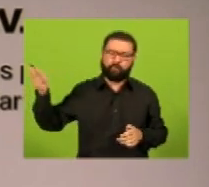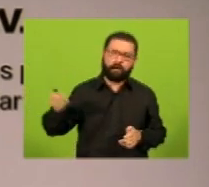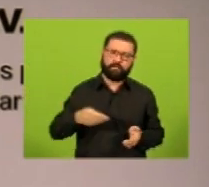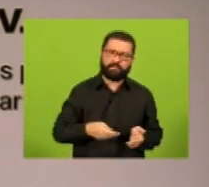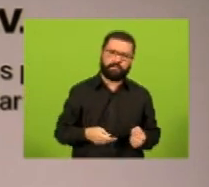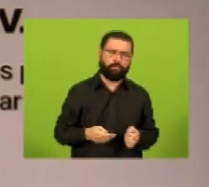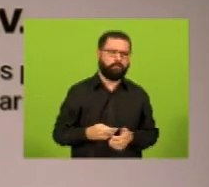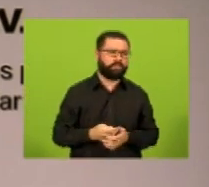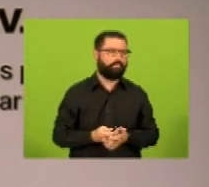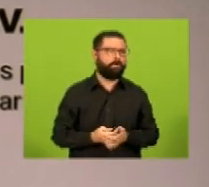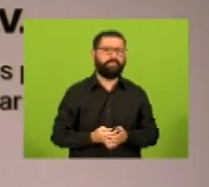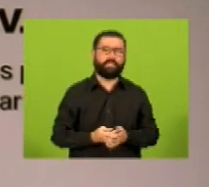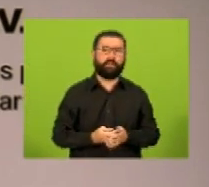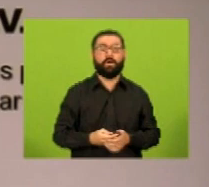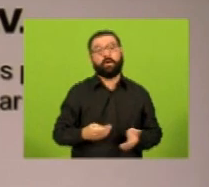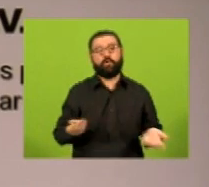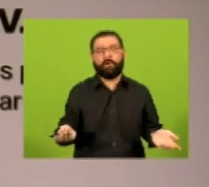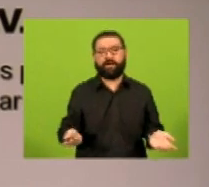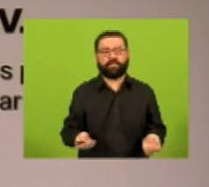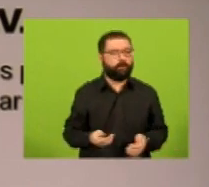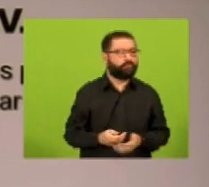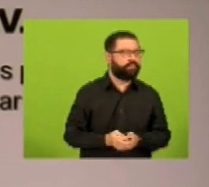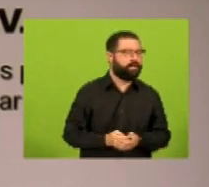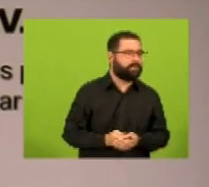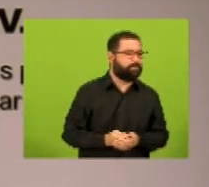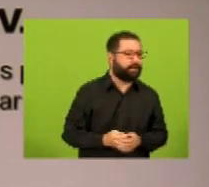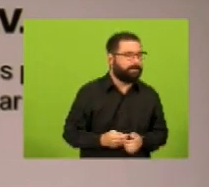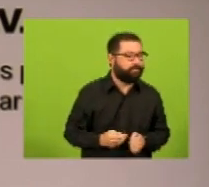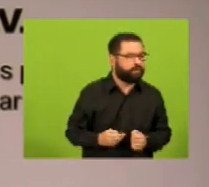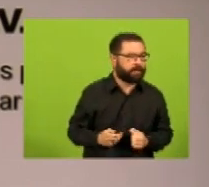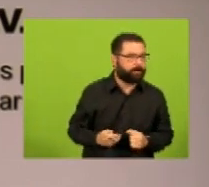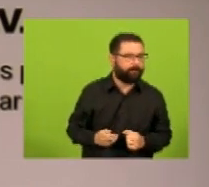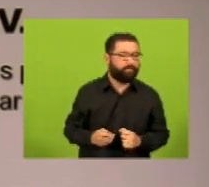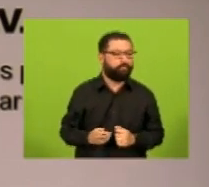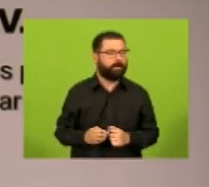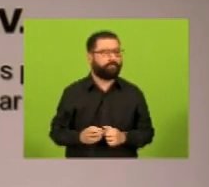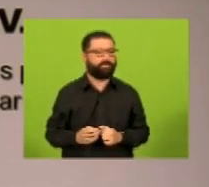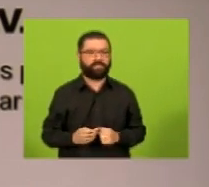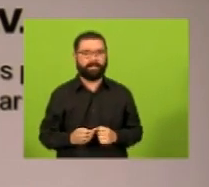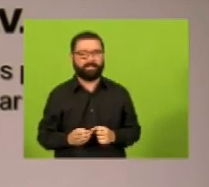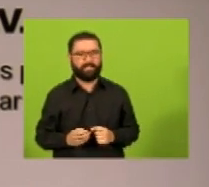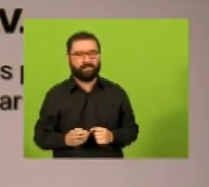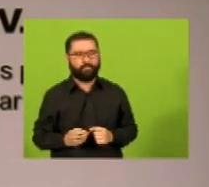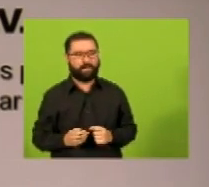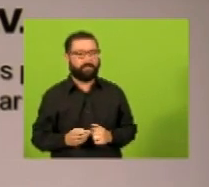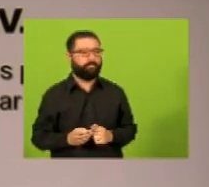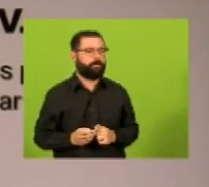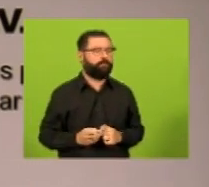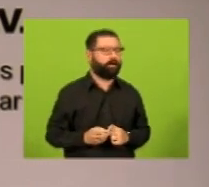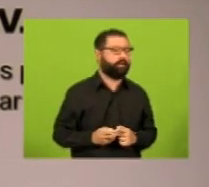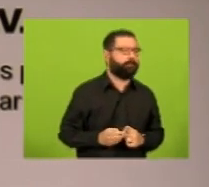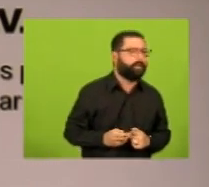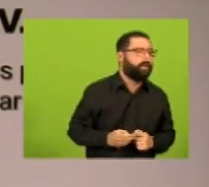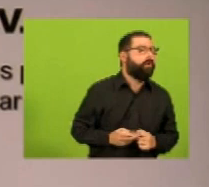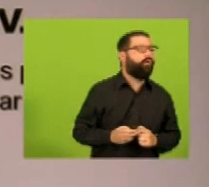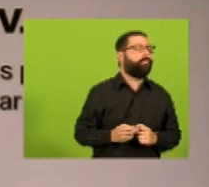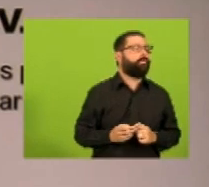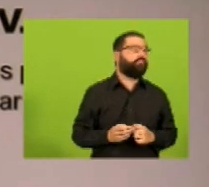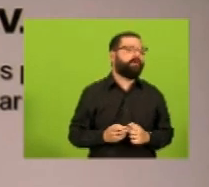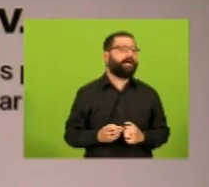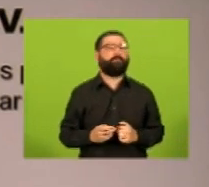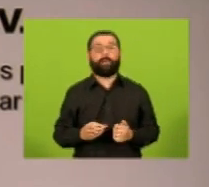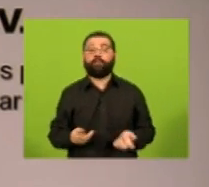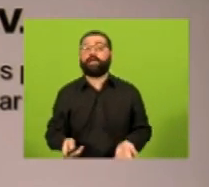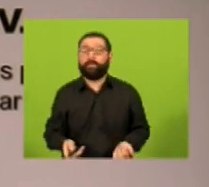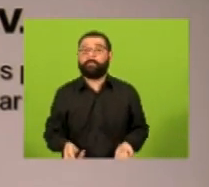aplicações muito altas que você usa o cone cheio. E o cone vazio é o mais utilizado, está ali ilustrado na figura para vocês, como aquele bico verde.